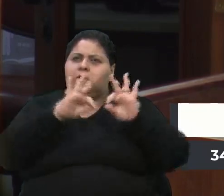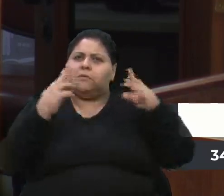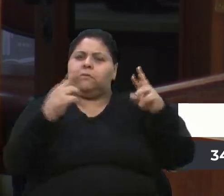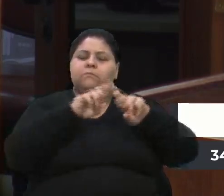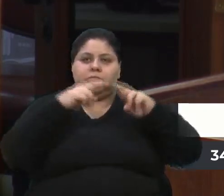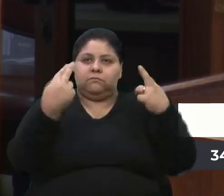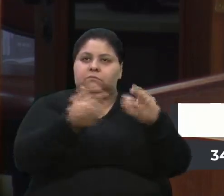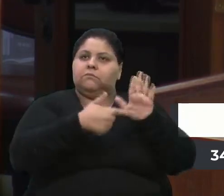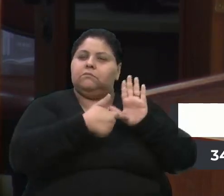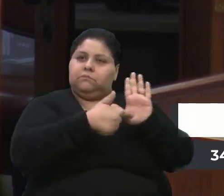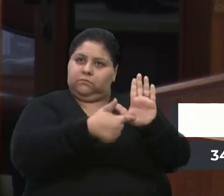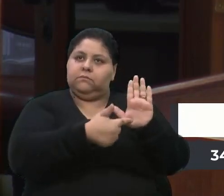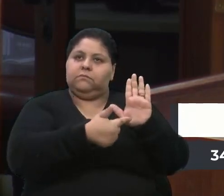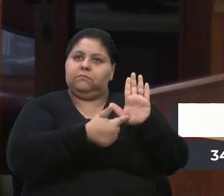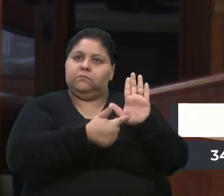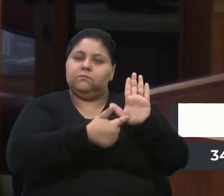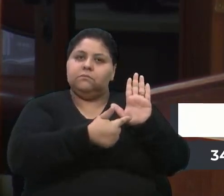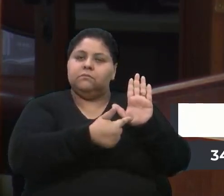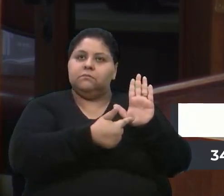evento